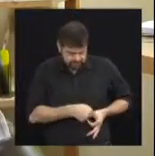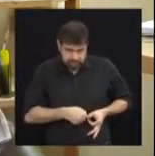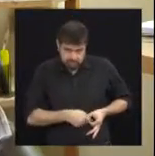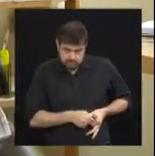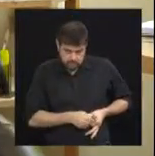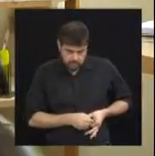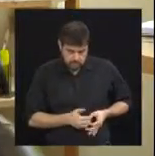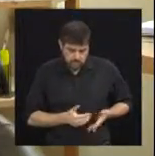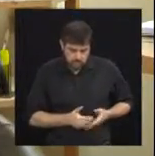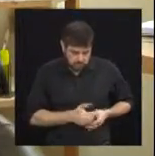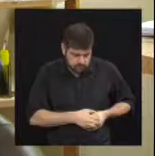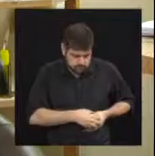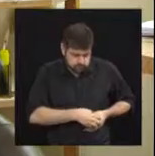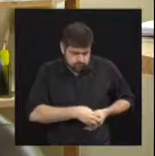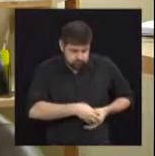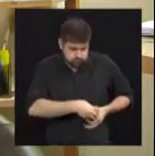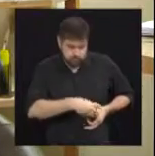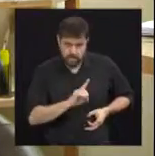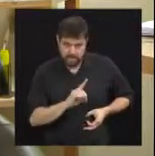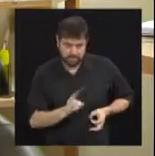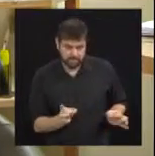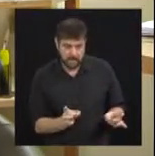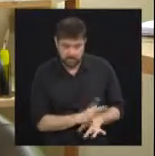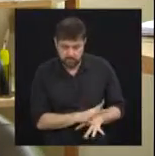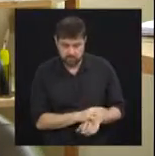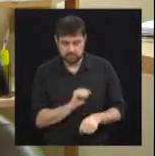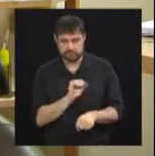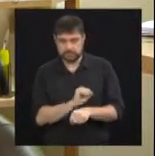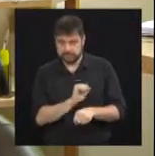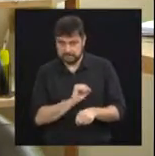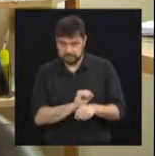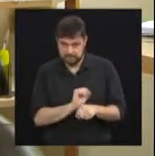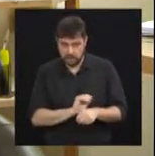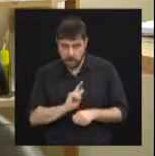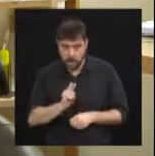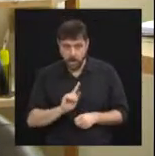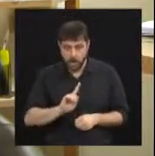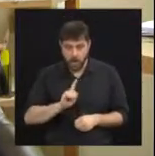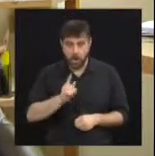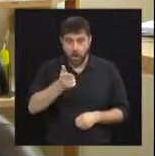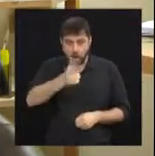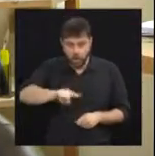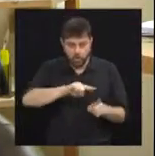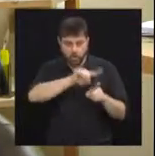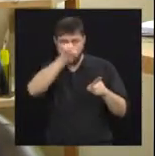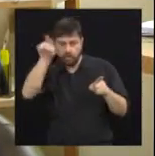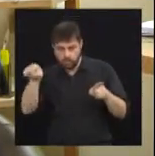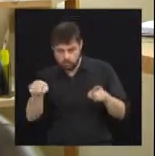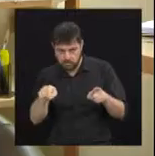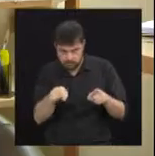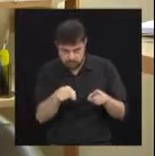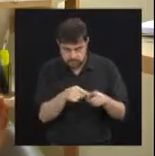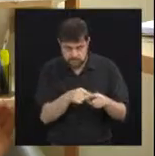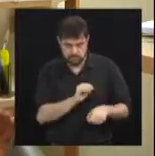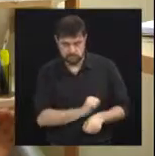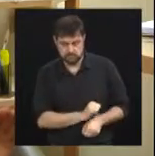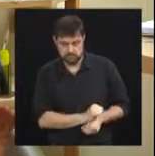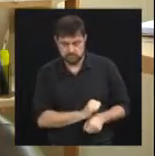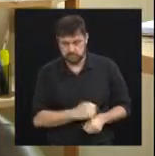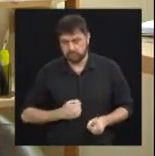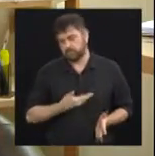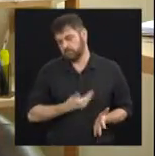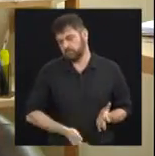começaram o seu desenvolvimento e não foram escolhidos para chegar até o final do procedimento, até o final do processo, são reabsorvidos e nós